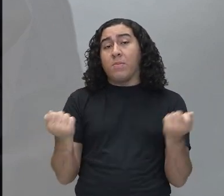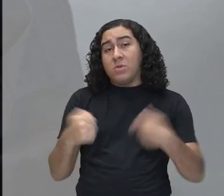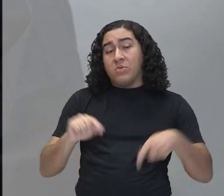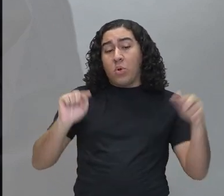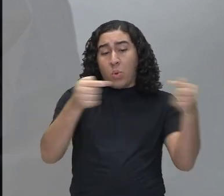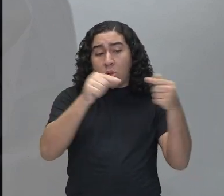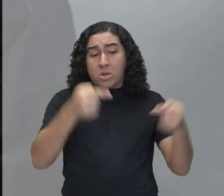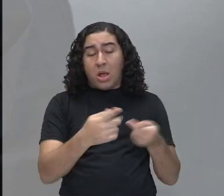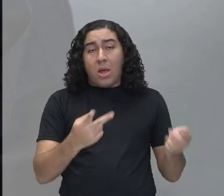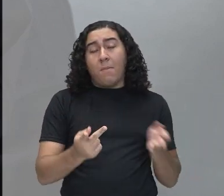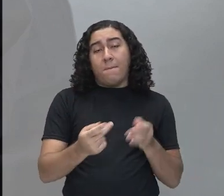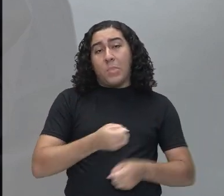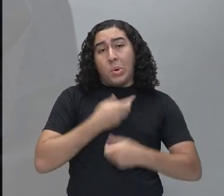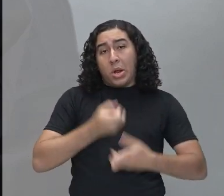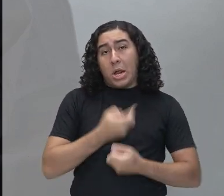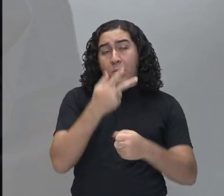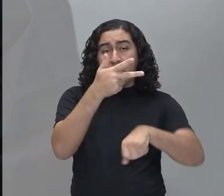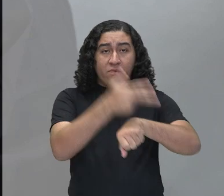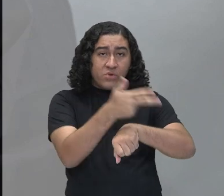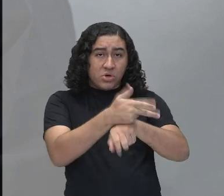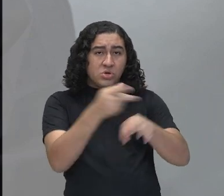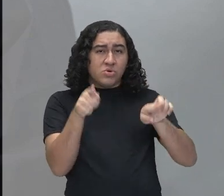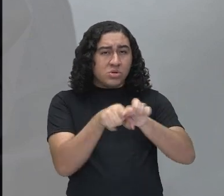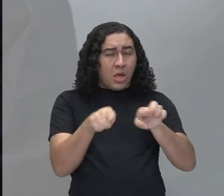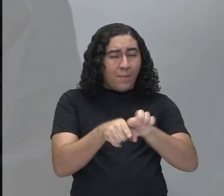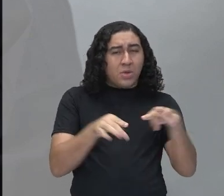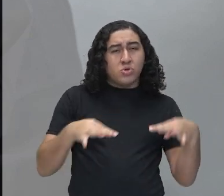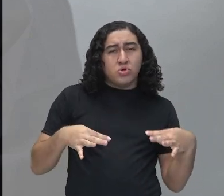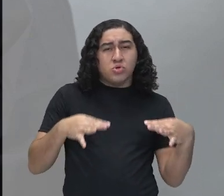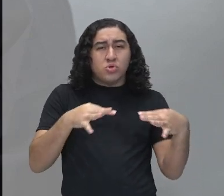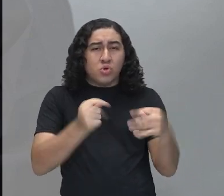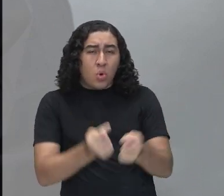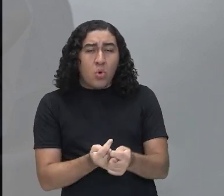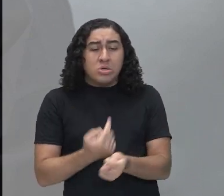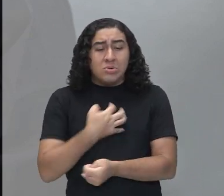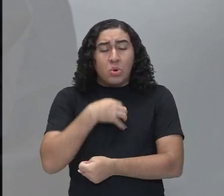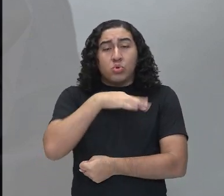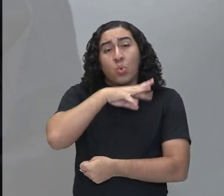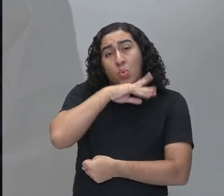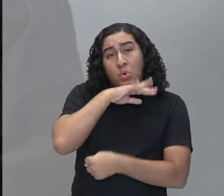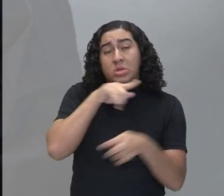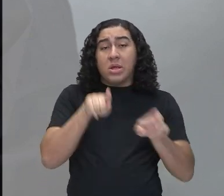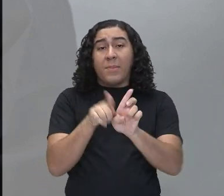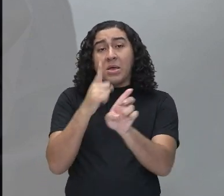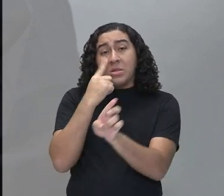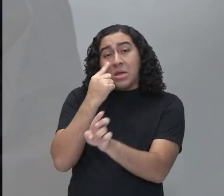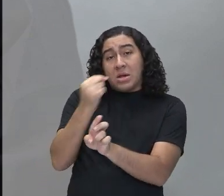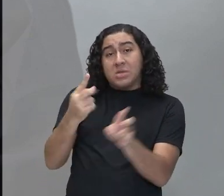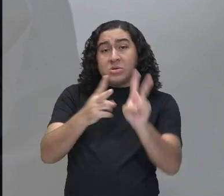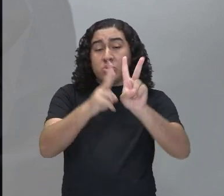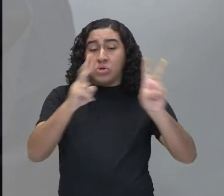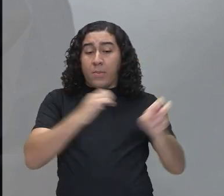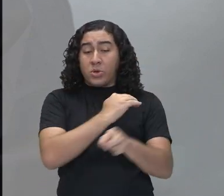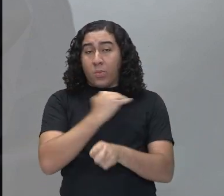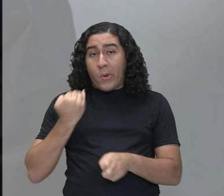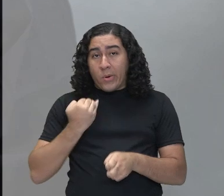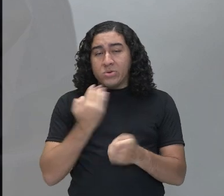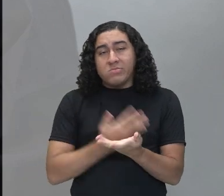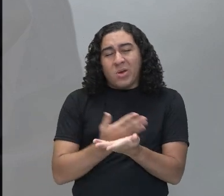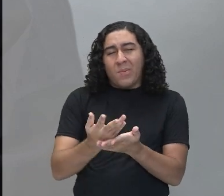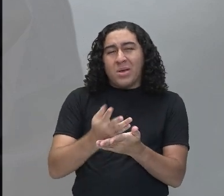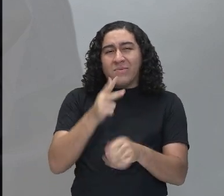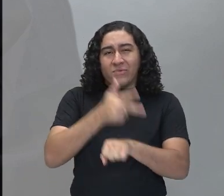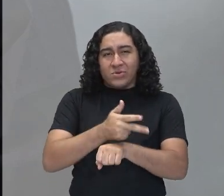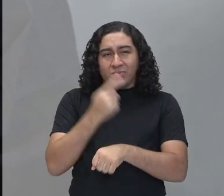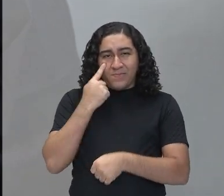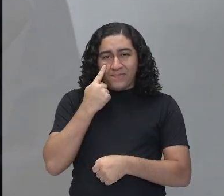poema, no vídeo, né? O cinismo, o pessimismo e a atração pela morte. Então, começa a assistir.